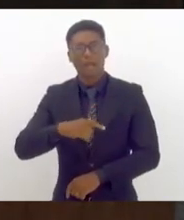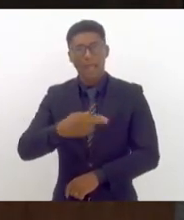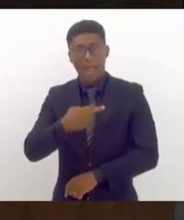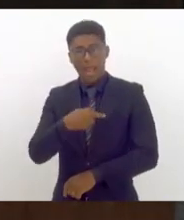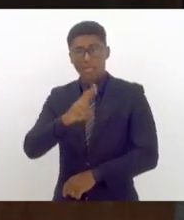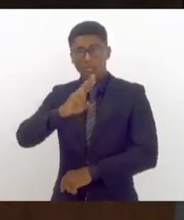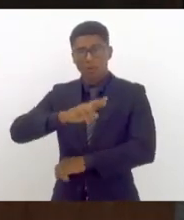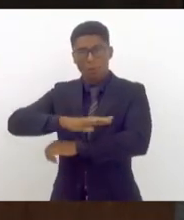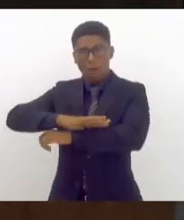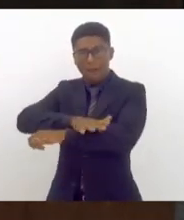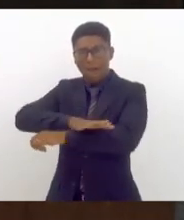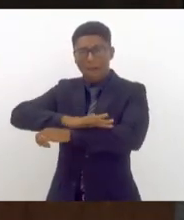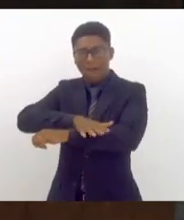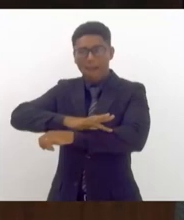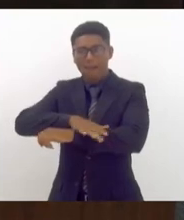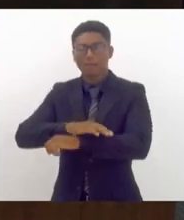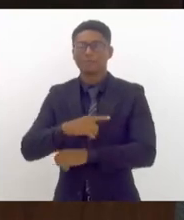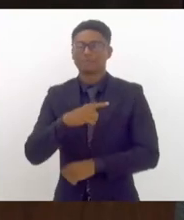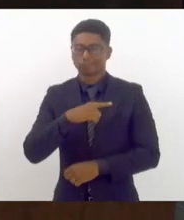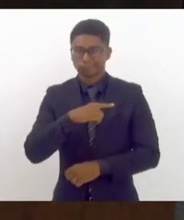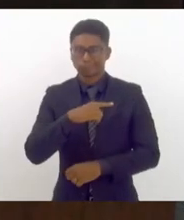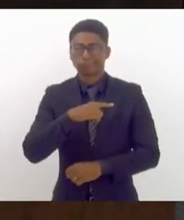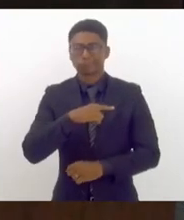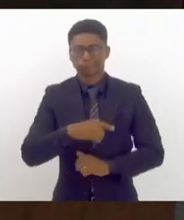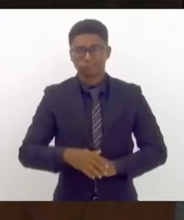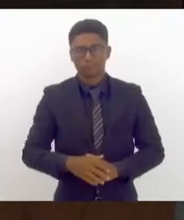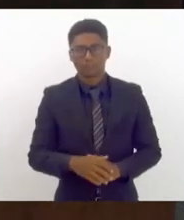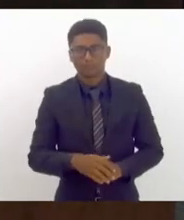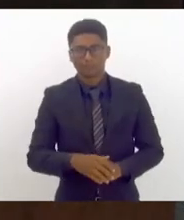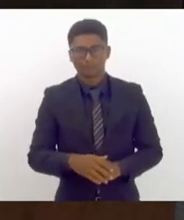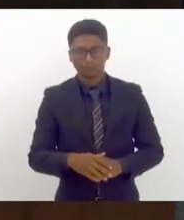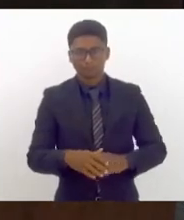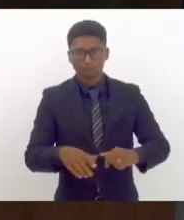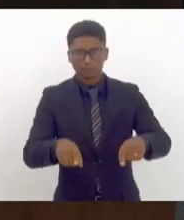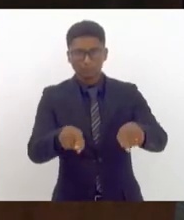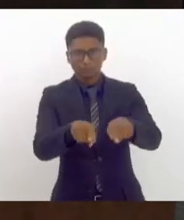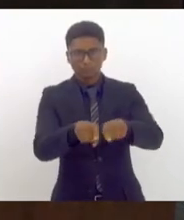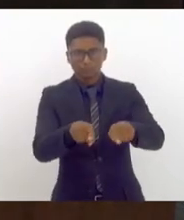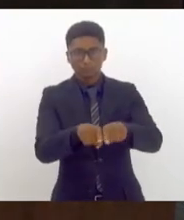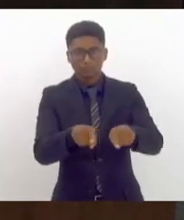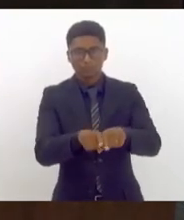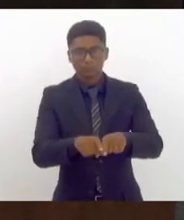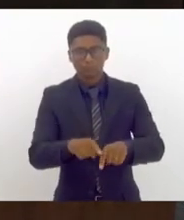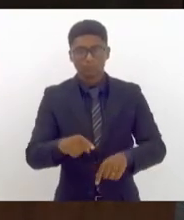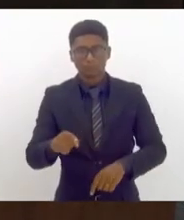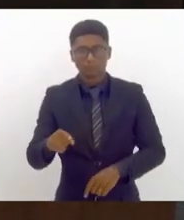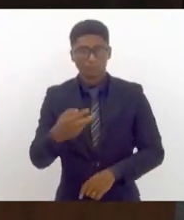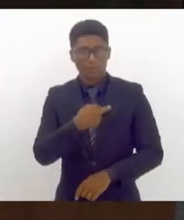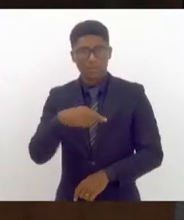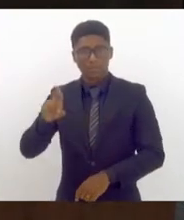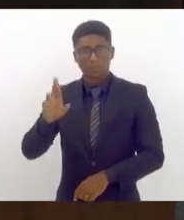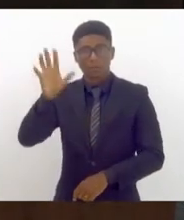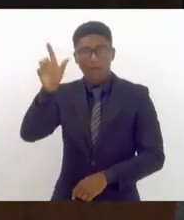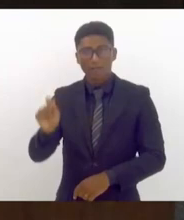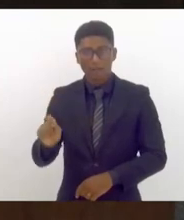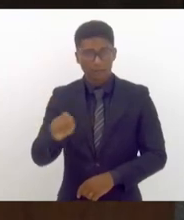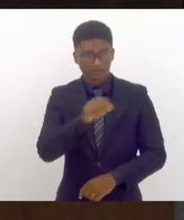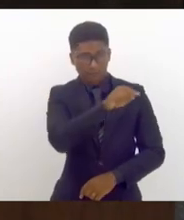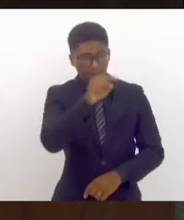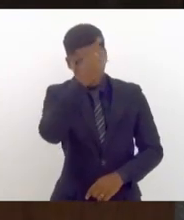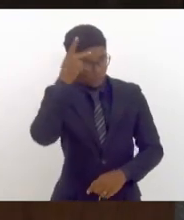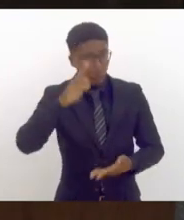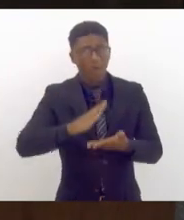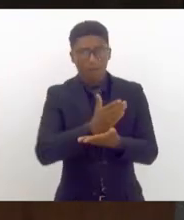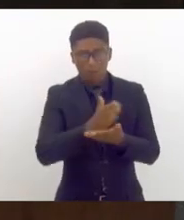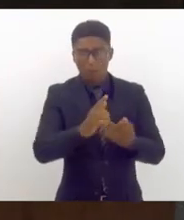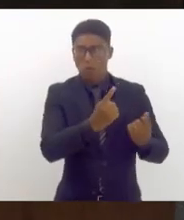e de toda uma lógica onde se opera, em especial, contra as religiões de matriz africana. A gente já falou